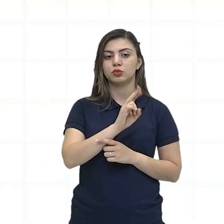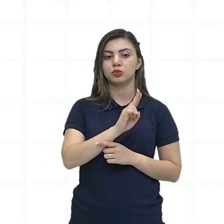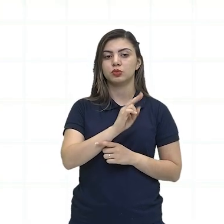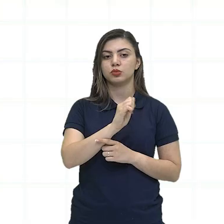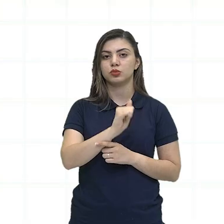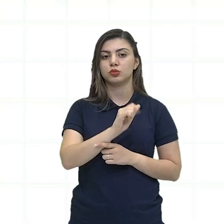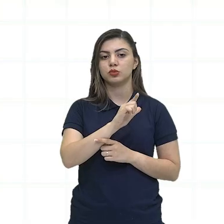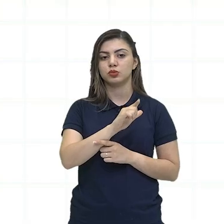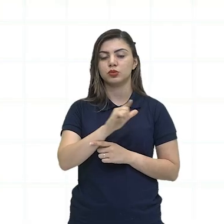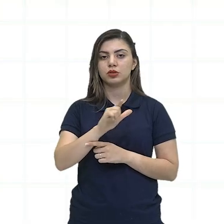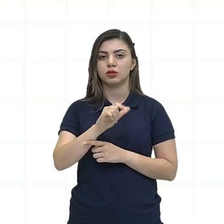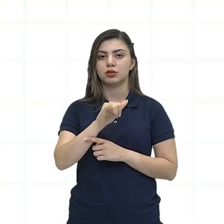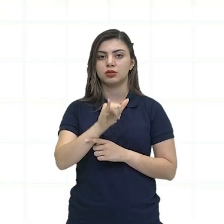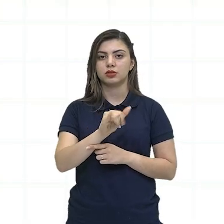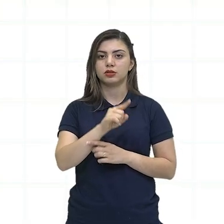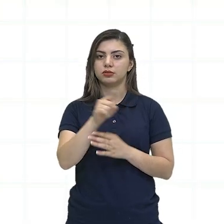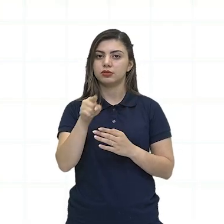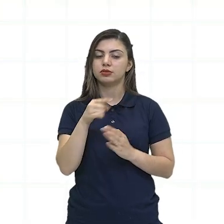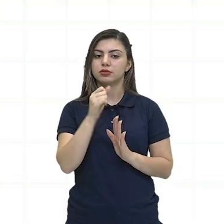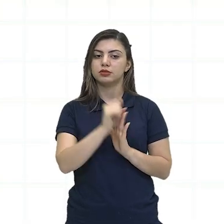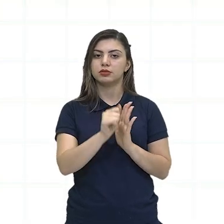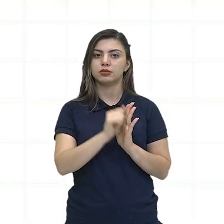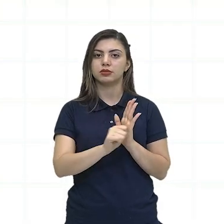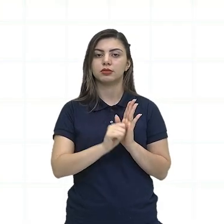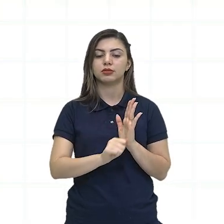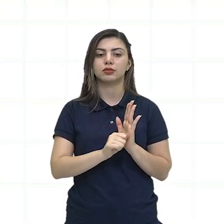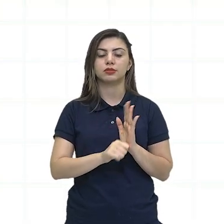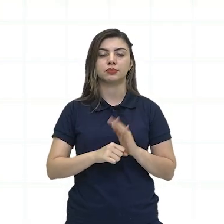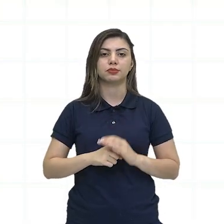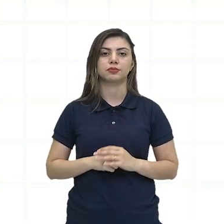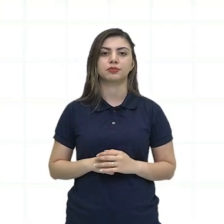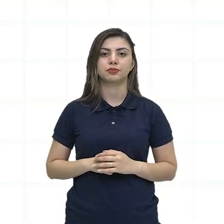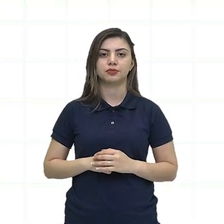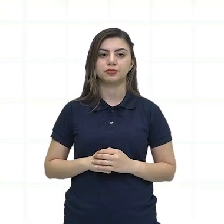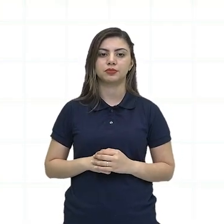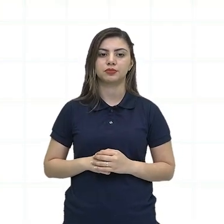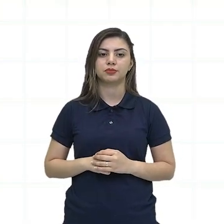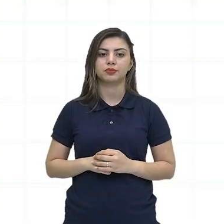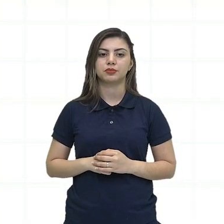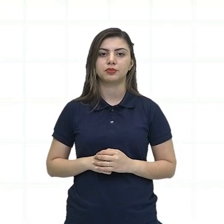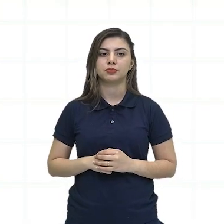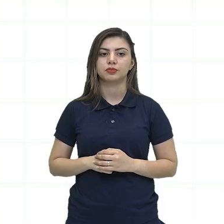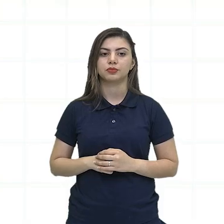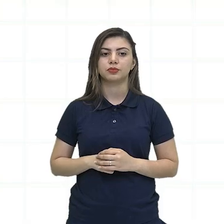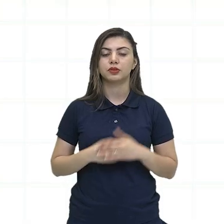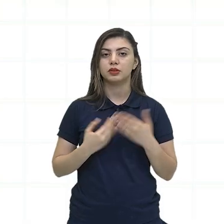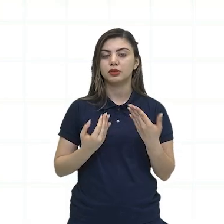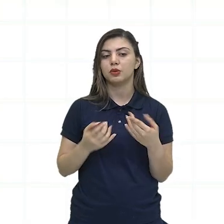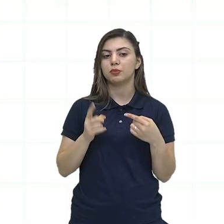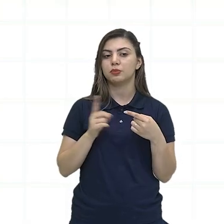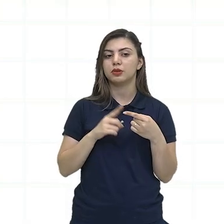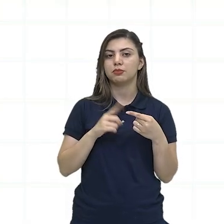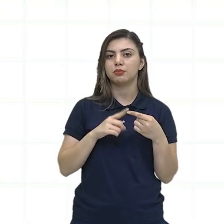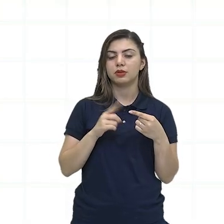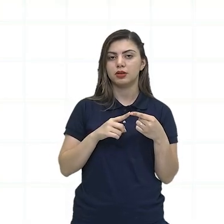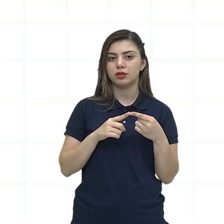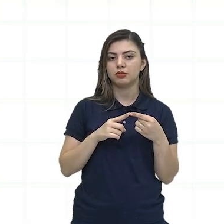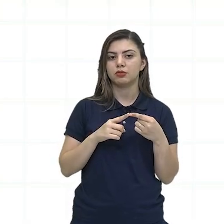Usually, é diferente, né? Então, esse aqui, enquanto always é 100% do